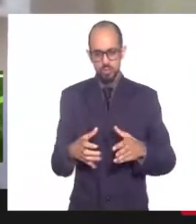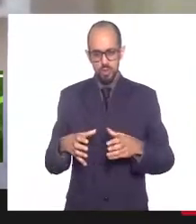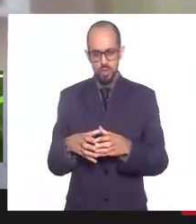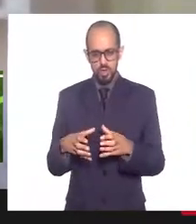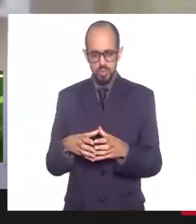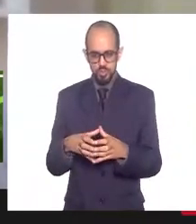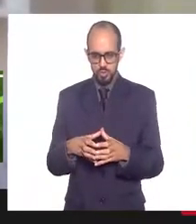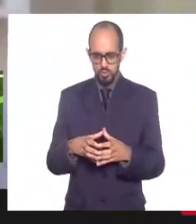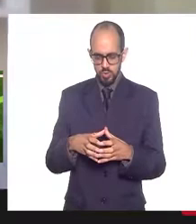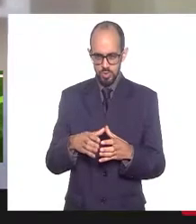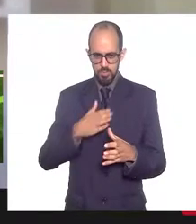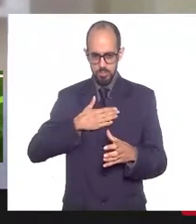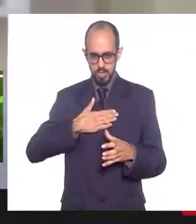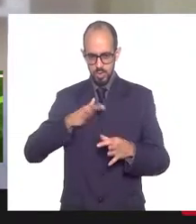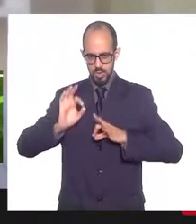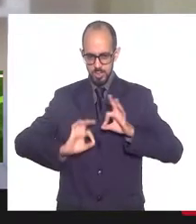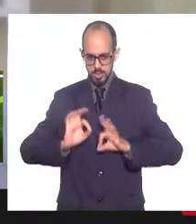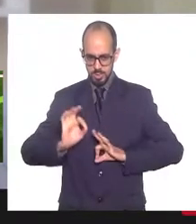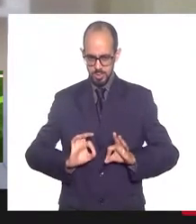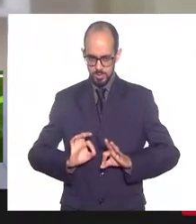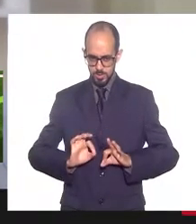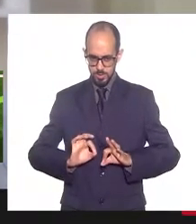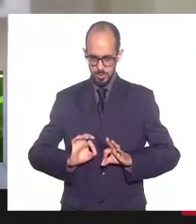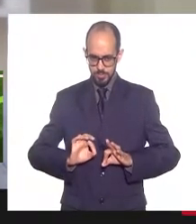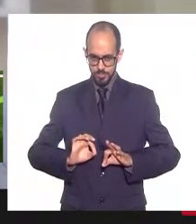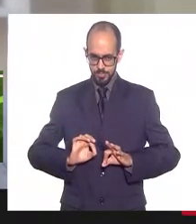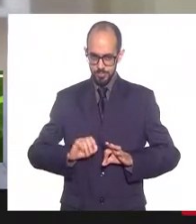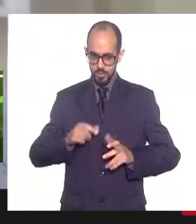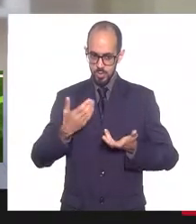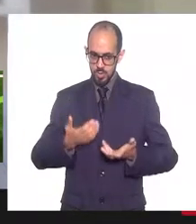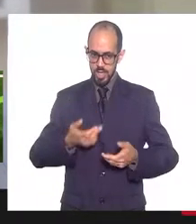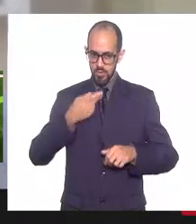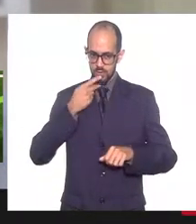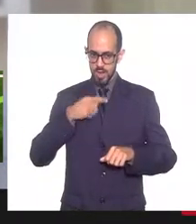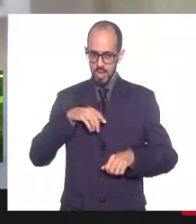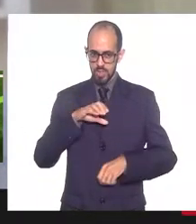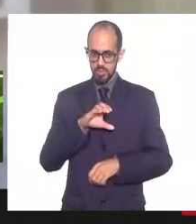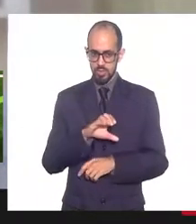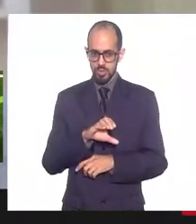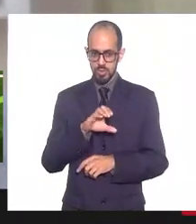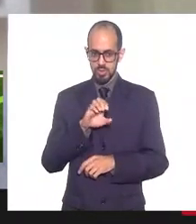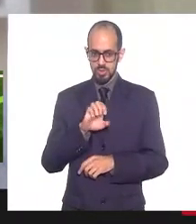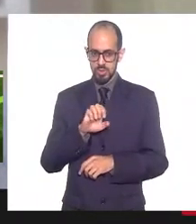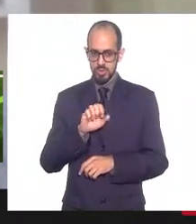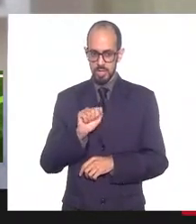me organizo, entre os quais eu quero citar o CNERJ,